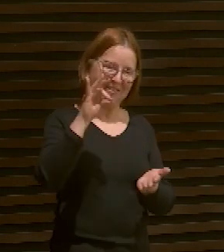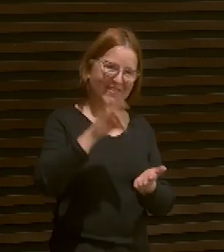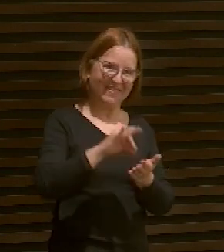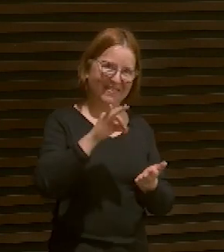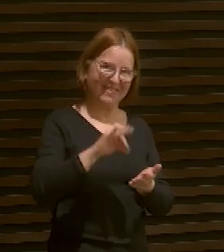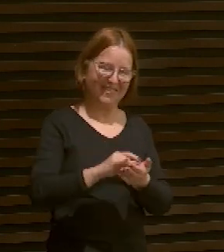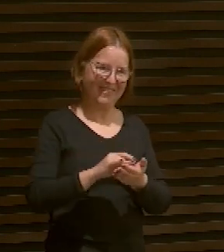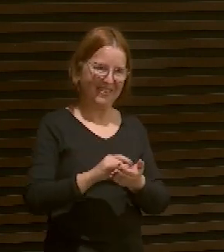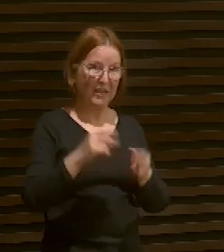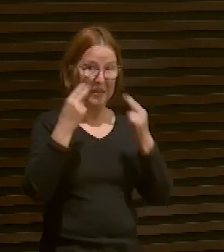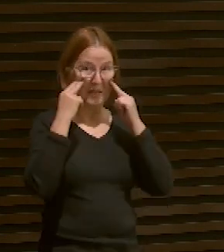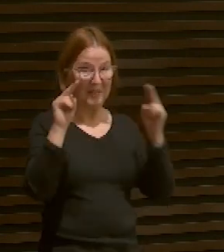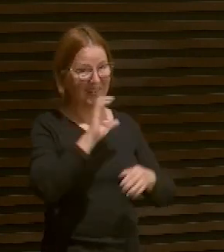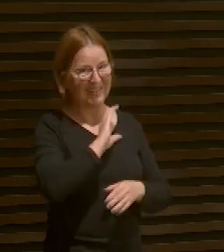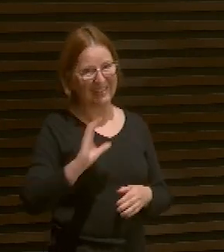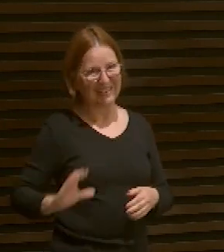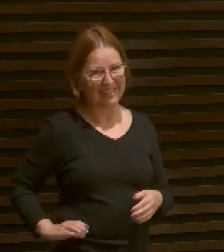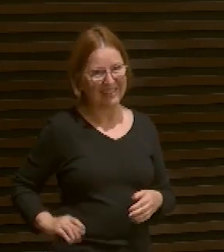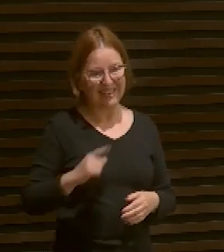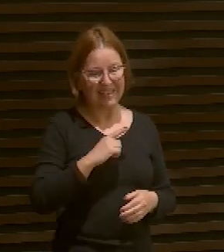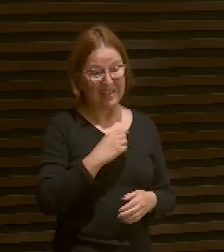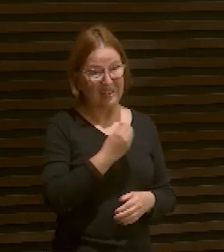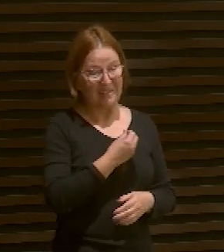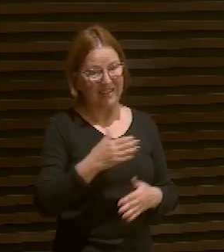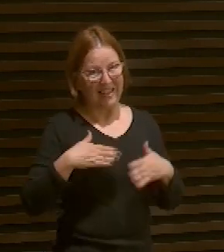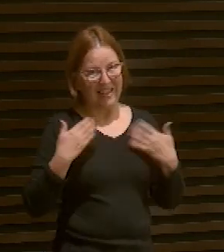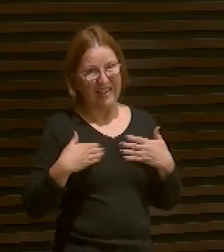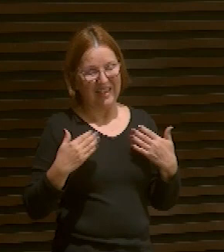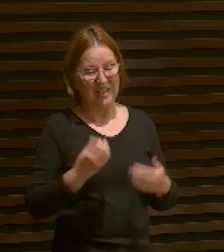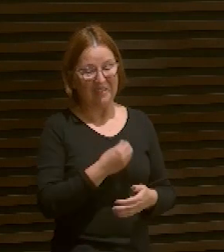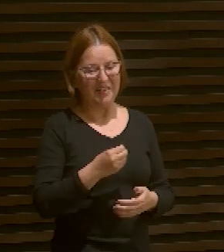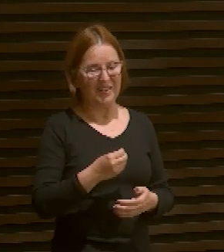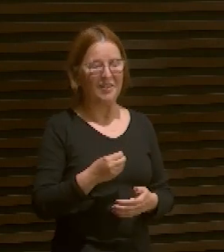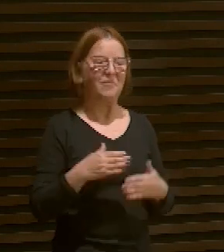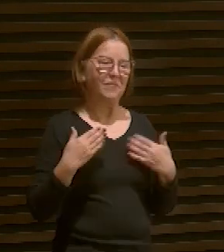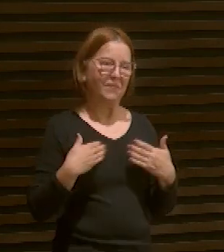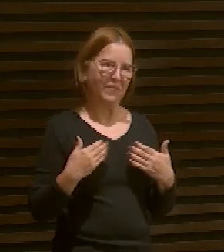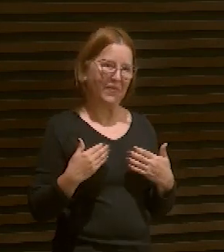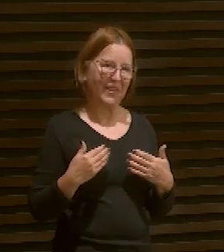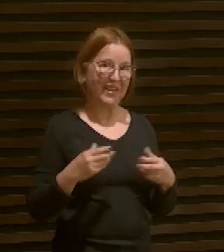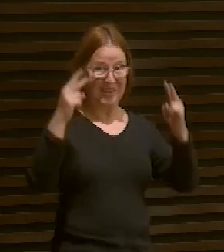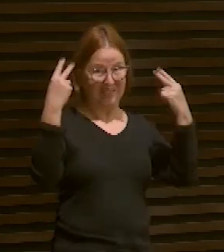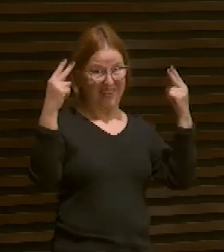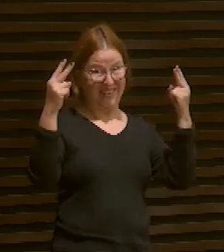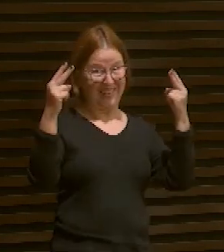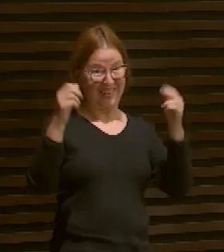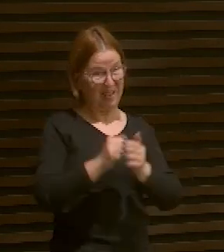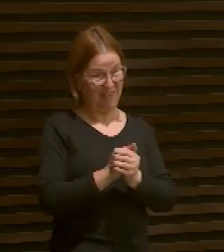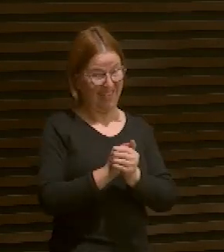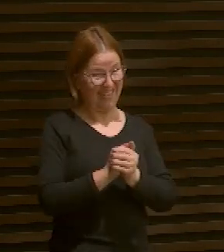verdadeiramente, testemunhando Cristo, tendo vida de alegria, vida de contentamento e vida de vitória.